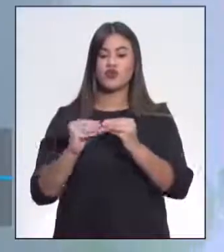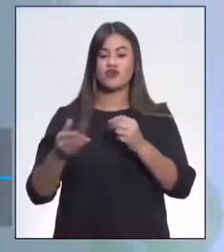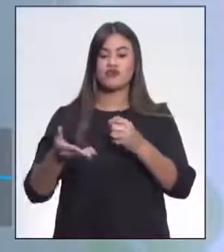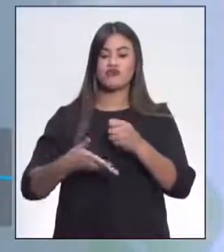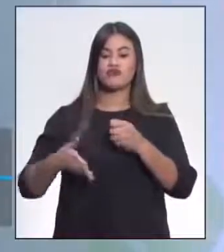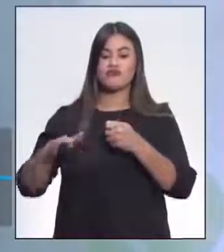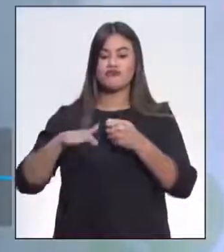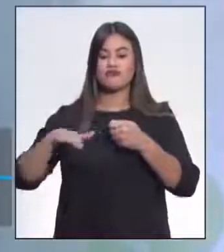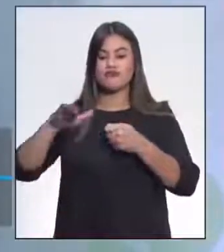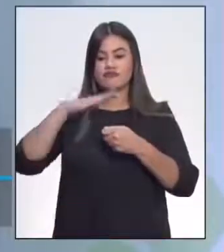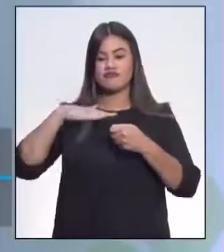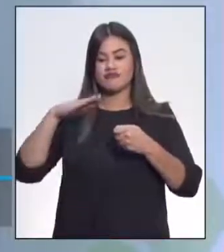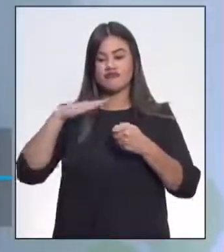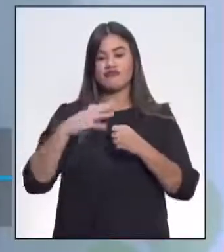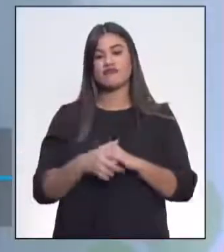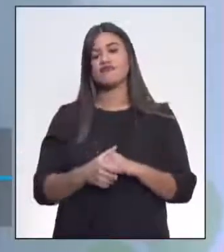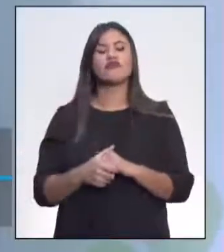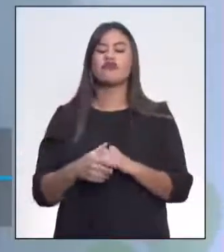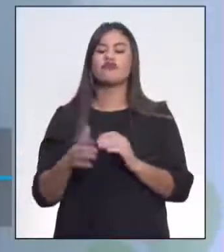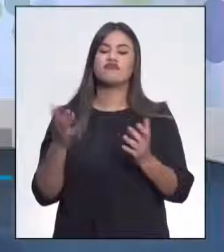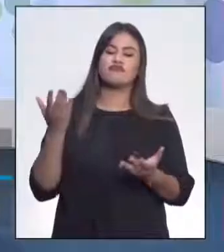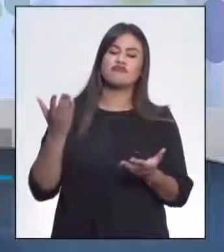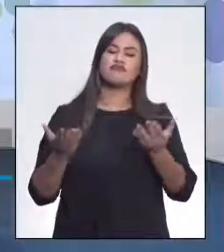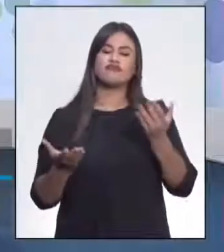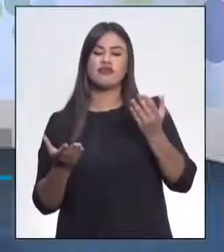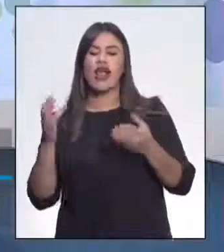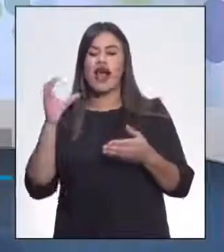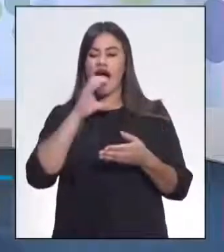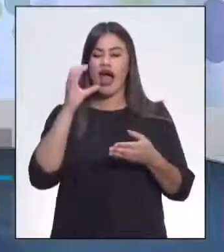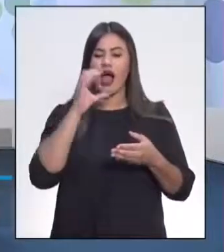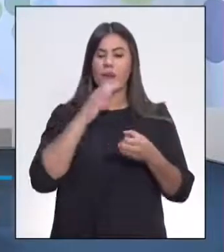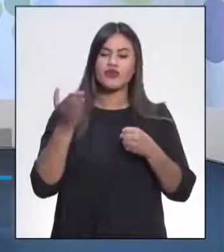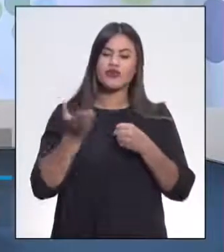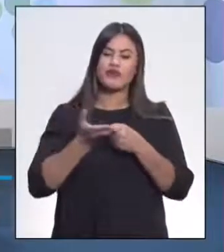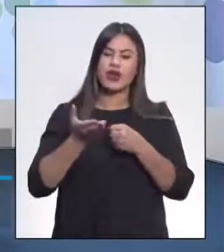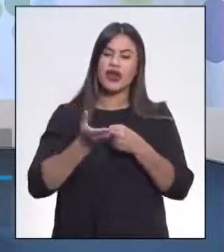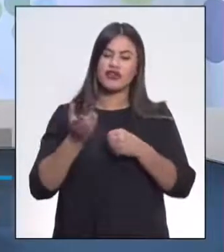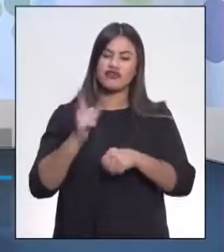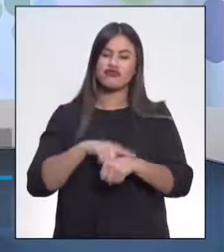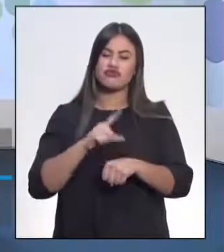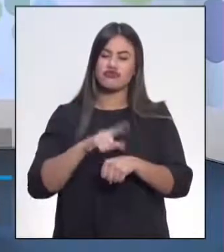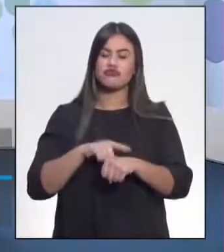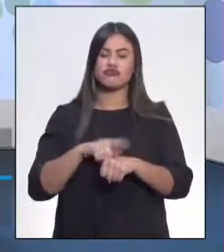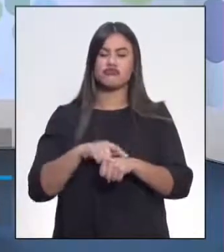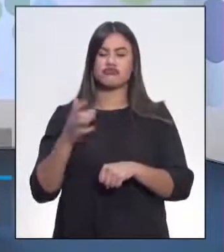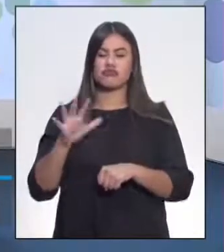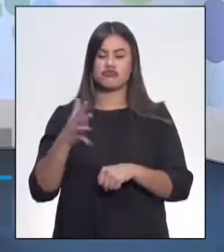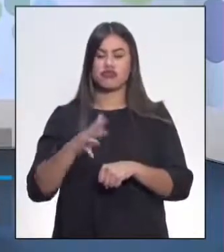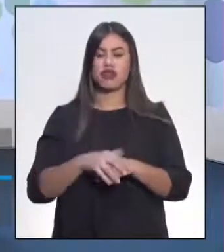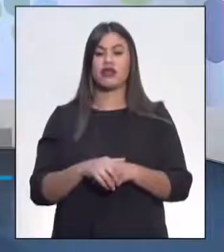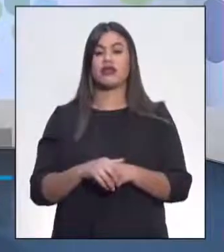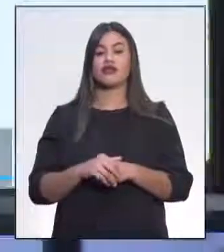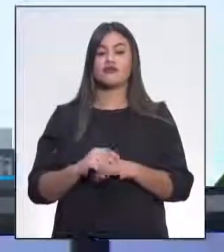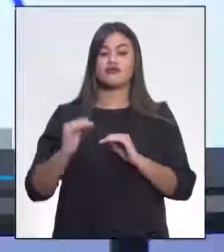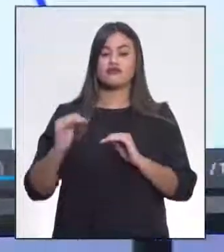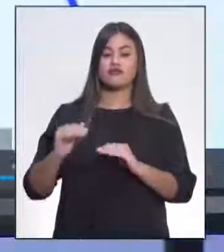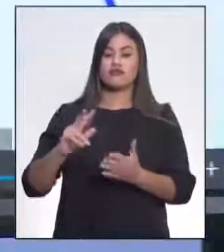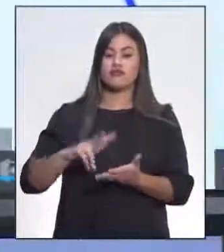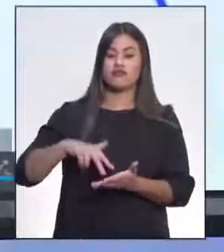E eles alternam entre rápido e médio. Plano alto também, Miguel, tá certinho. Muito legal a aluna